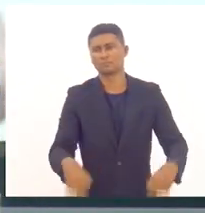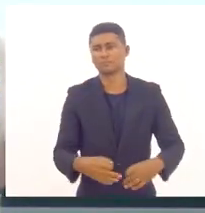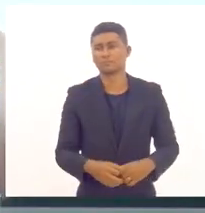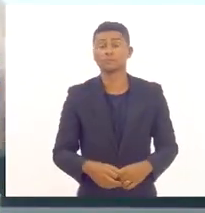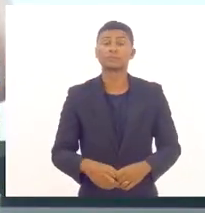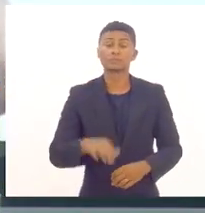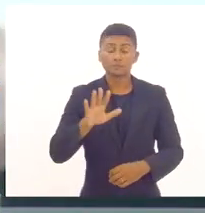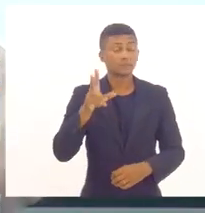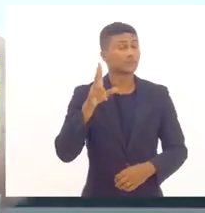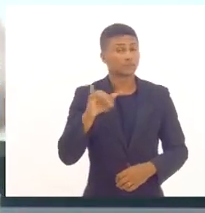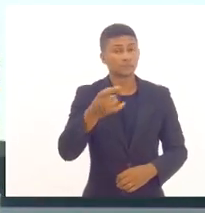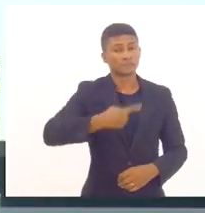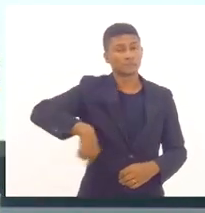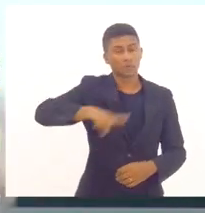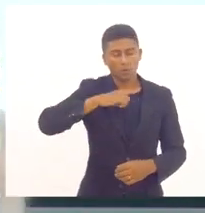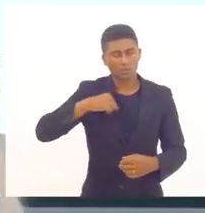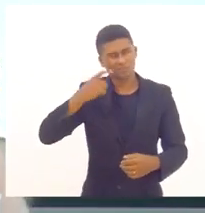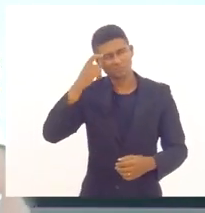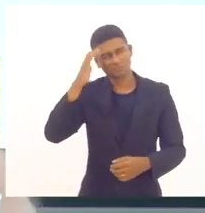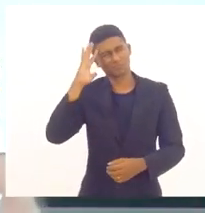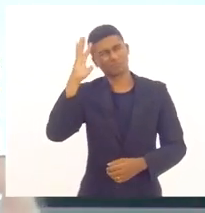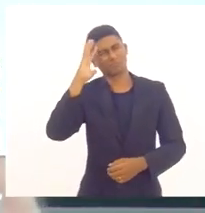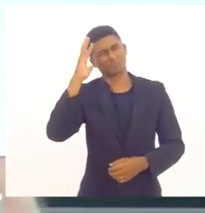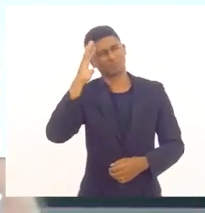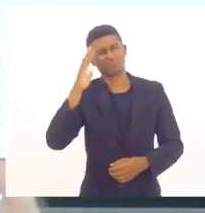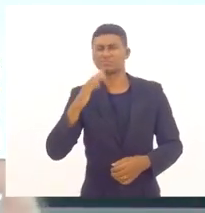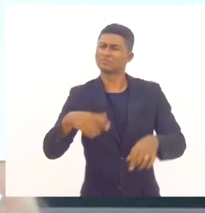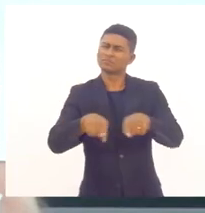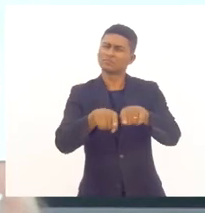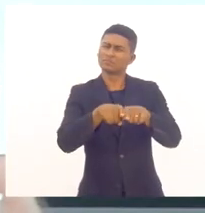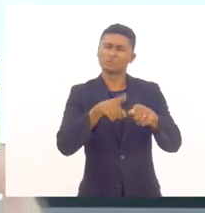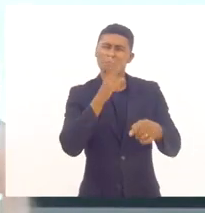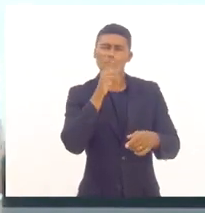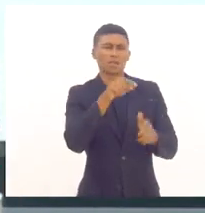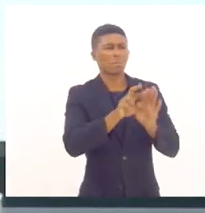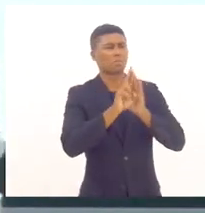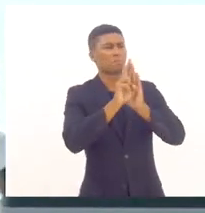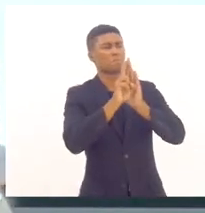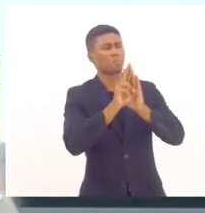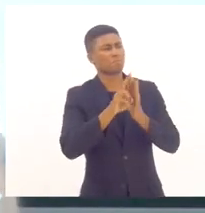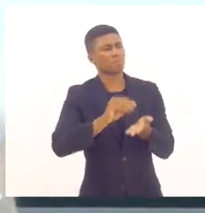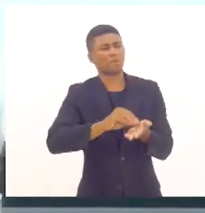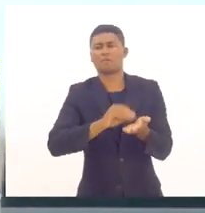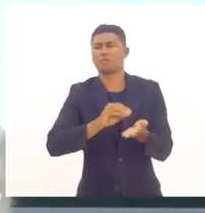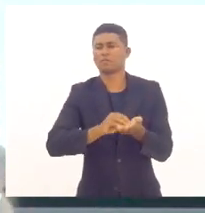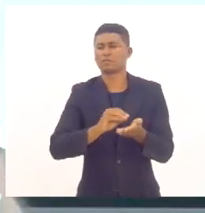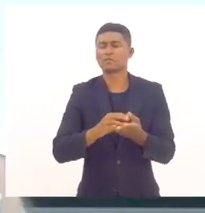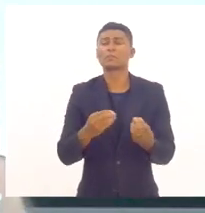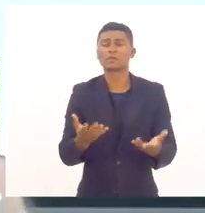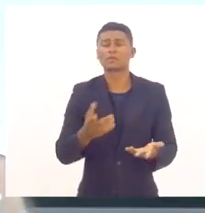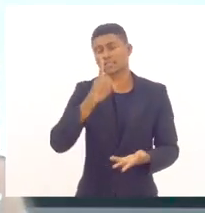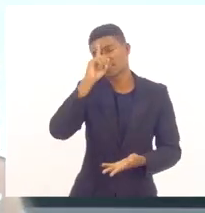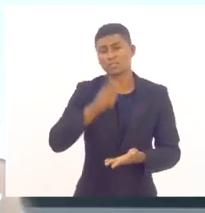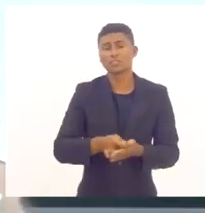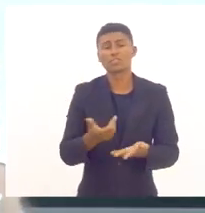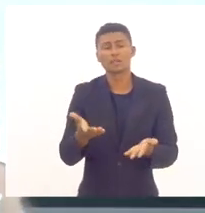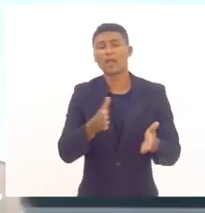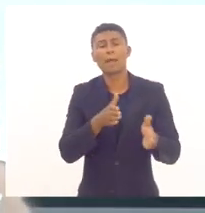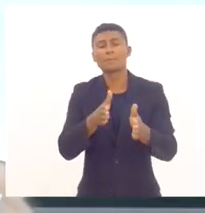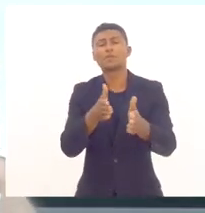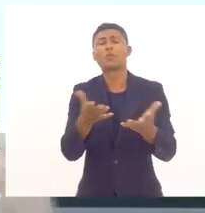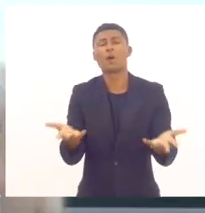for analisar friamente, também não tem representatividade para poder decidir o rumo da capoeira.